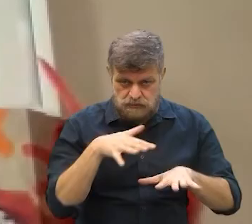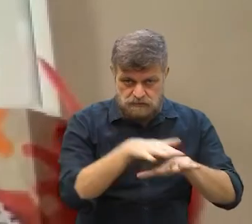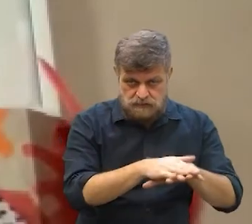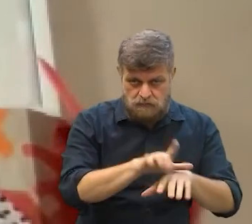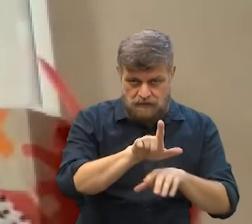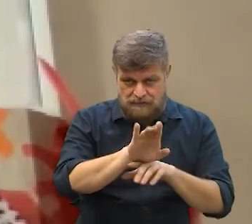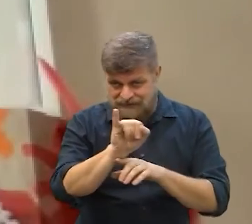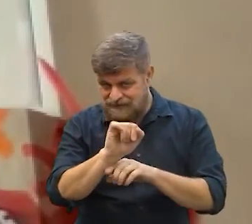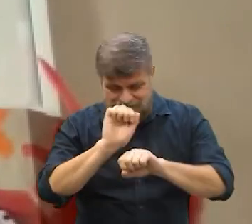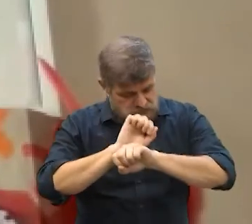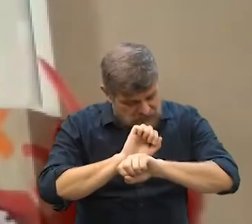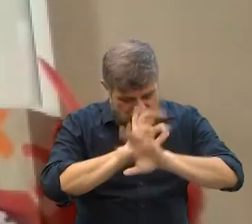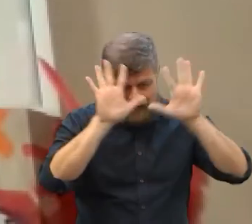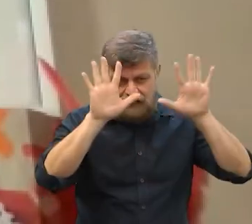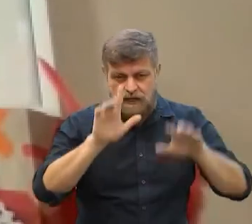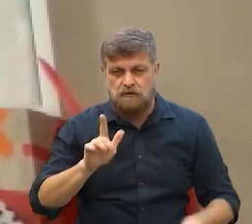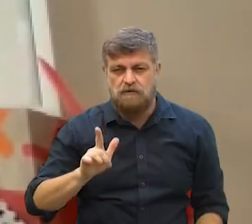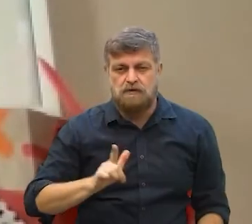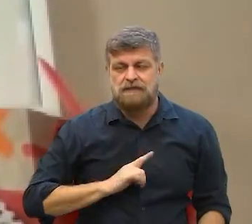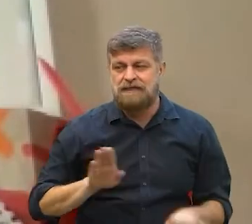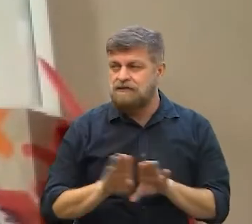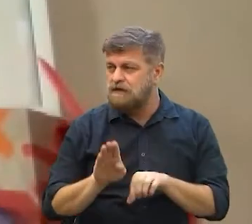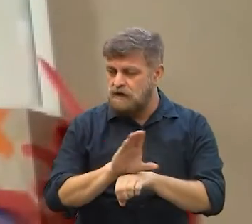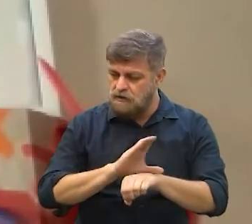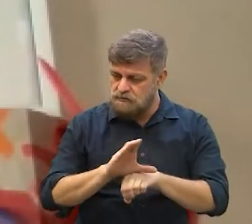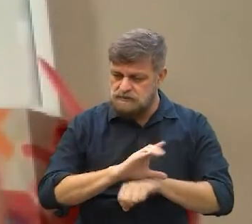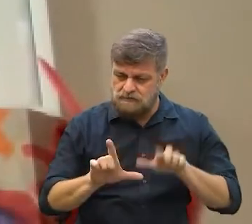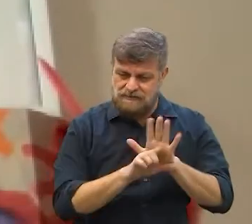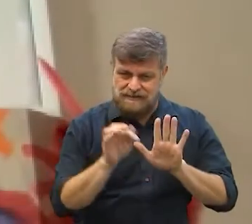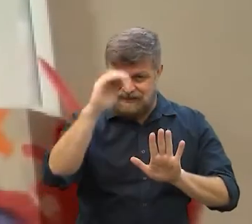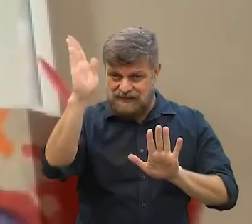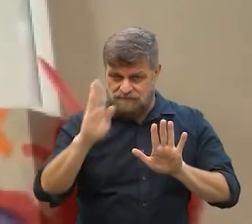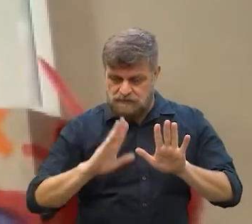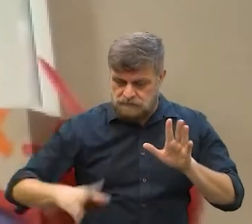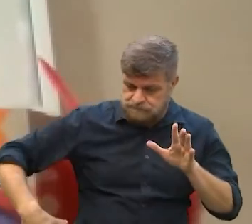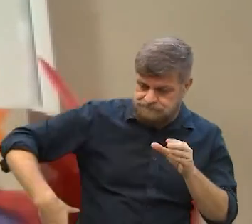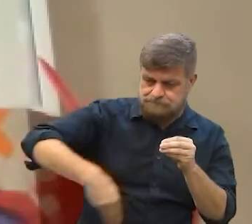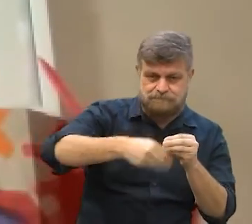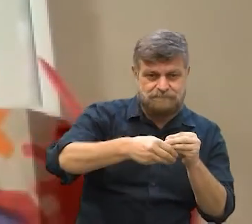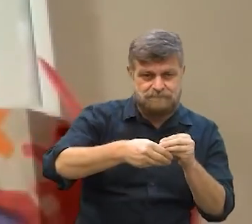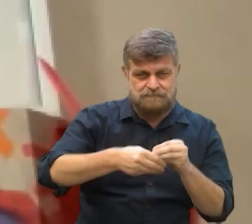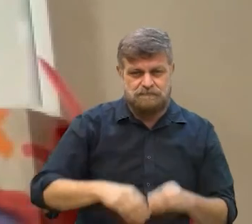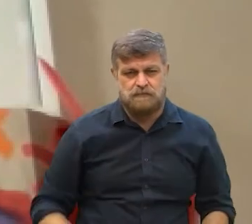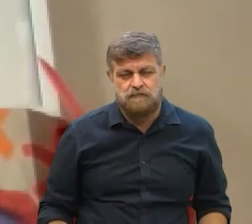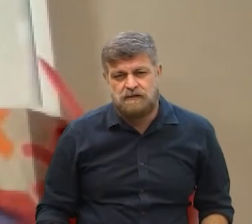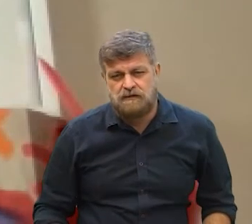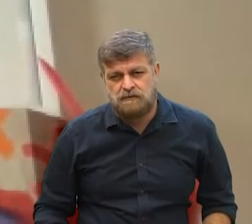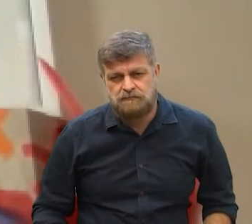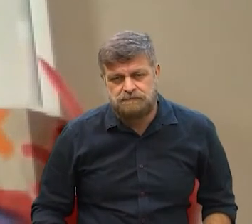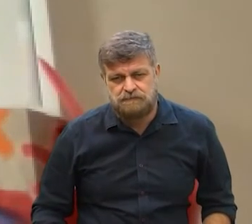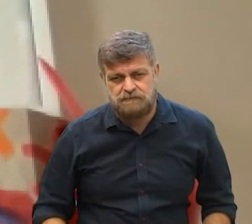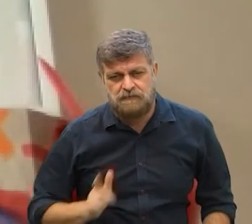que deixa isso muito claro, nós temos a Constituição que anexou a si mesma a